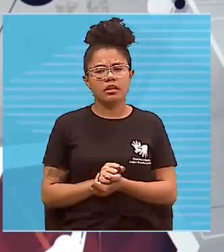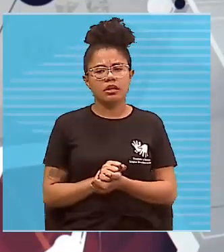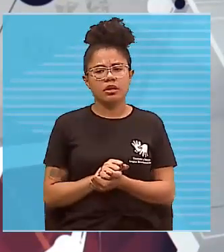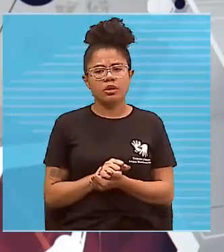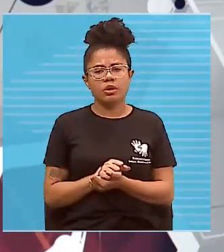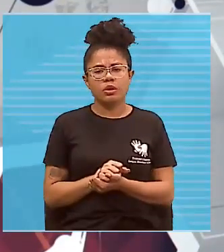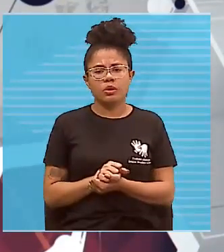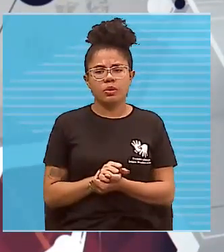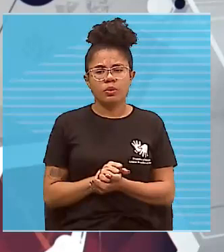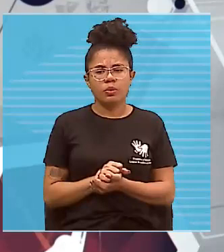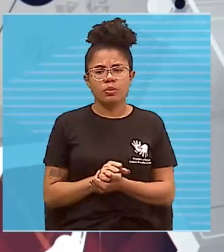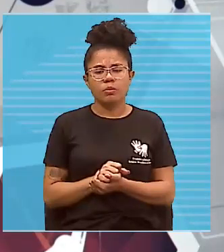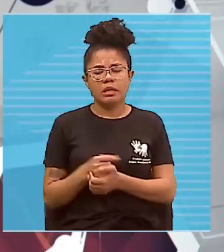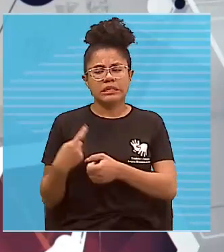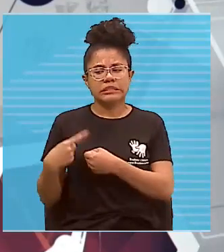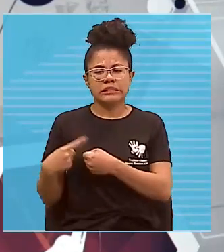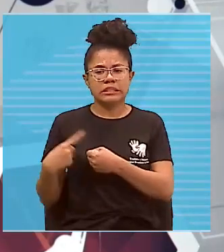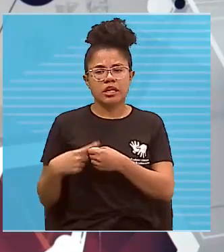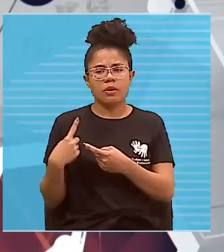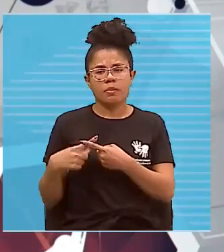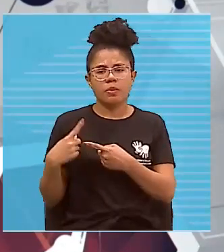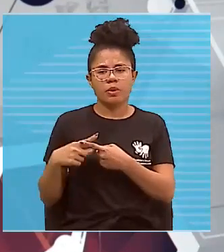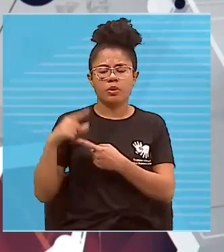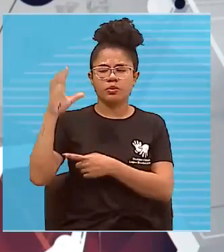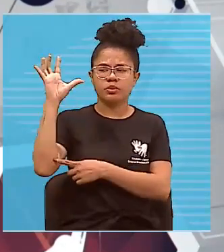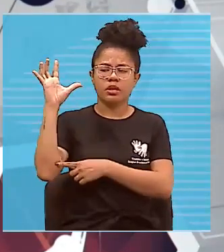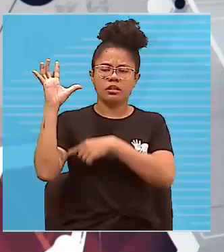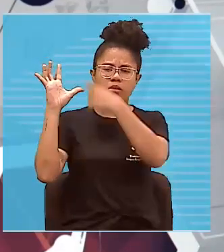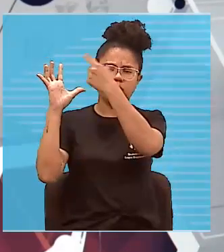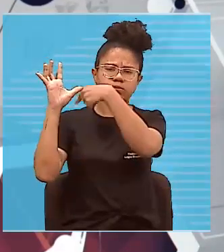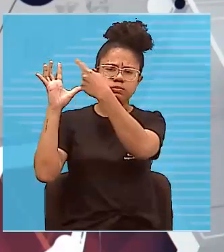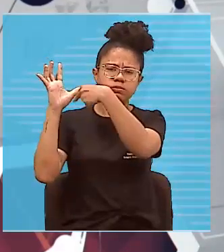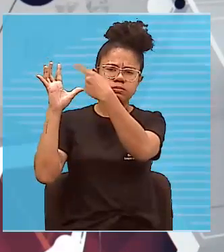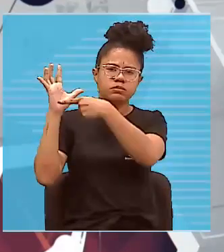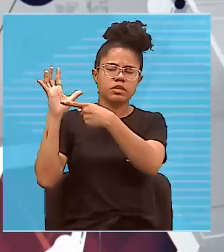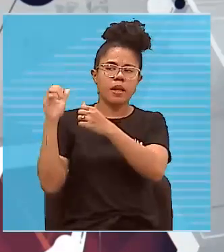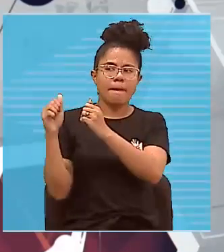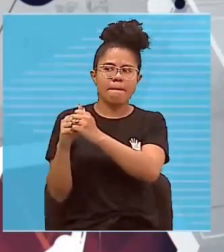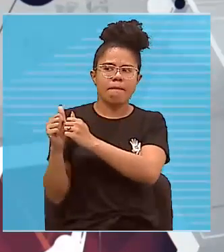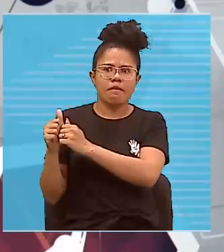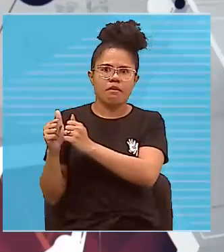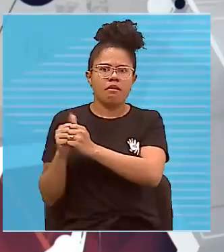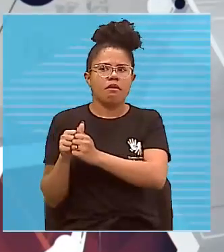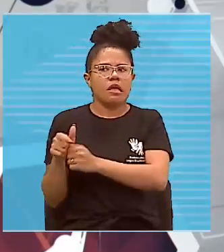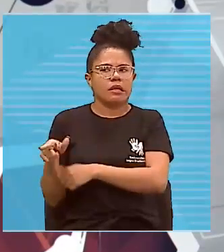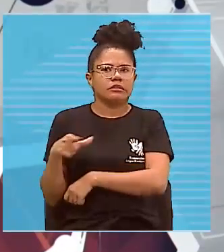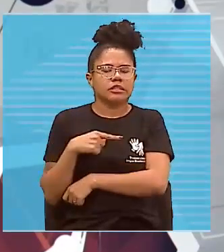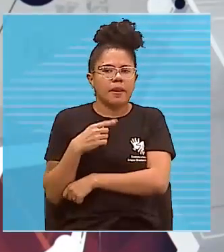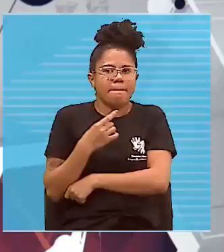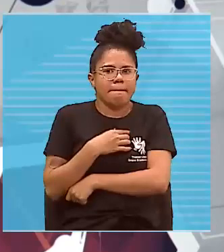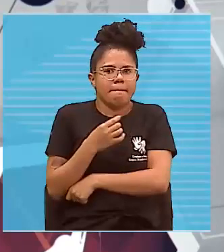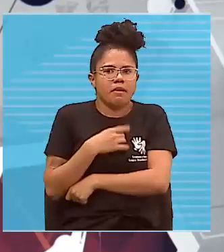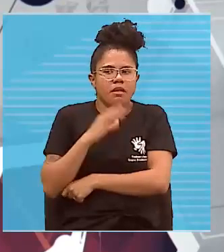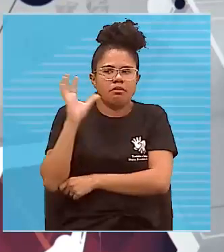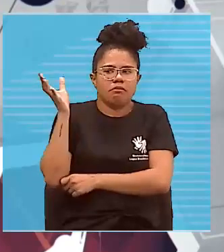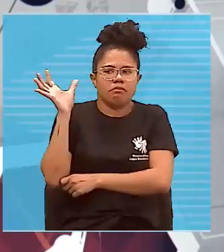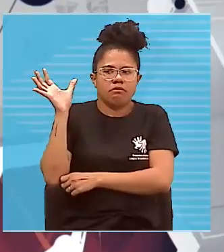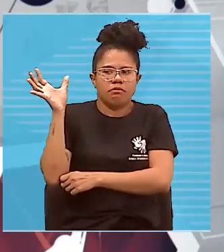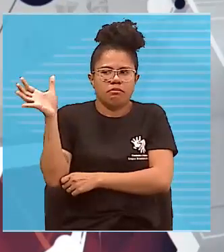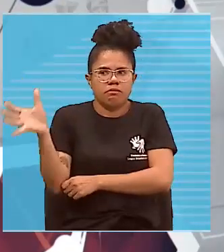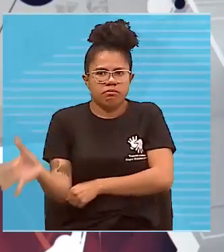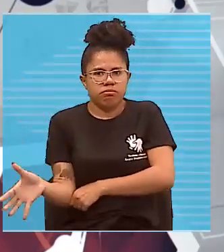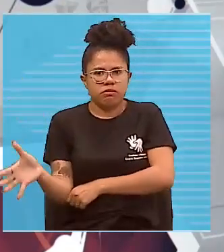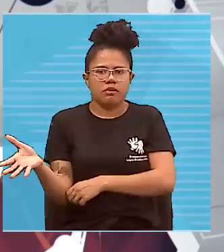os cataventos foram instalados próximos, né? E aí, eles tinham medo daquele negócio cair, soltar, e tinha gente que não estava